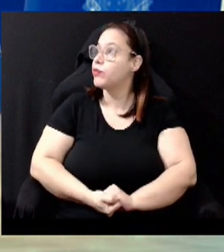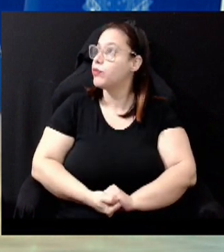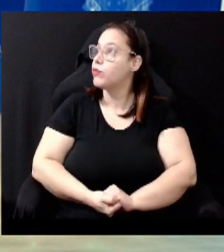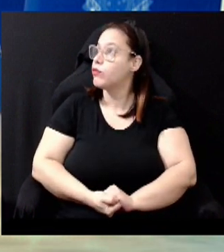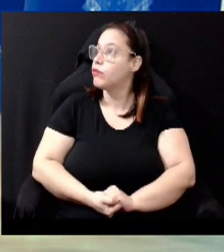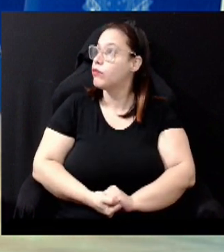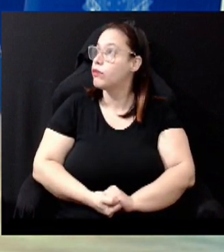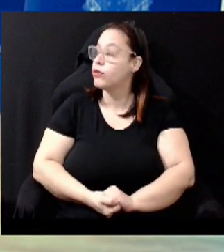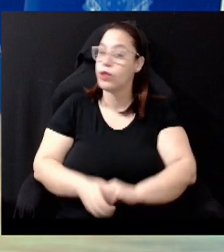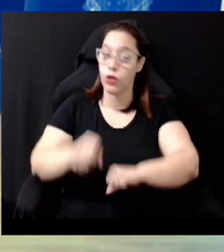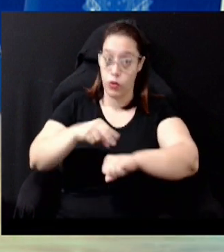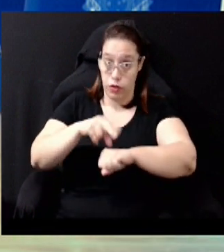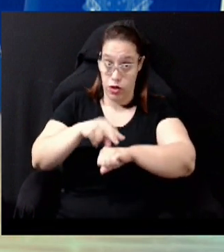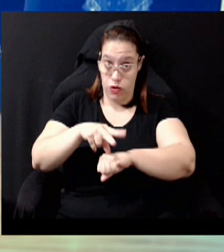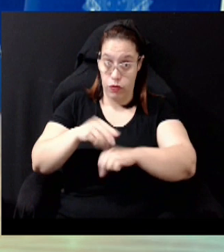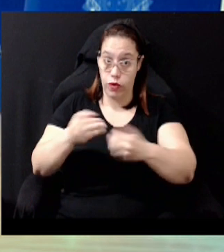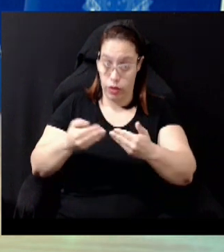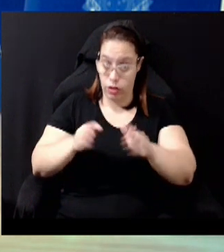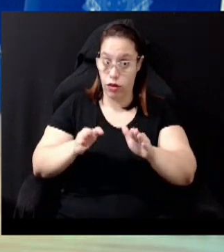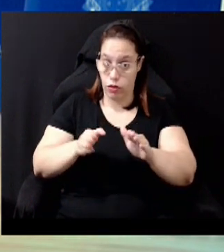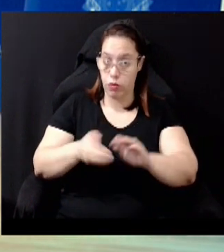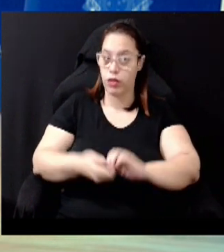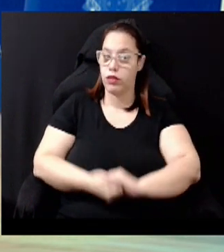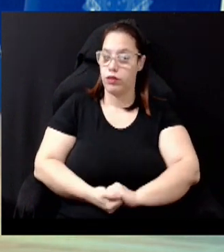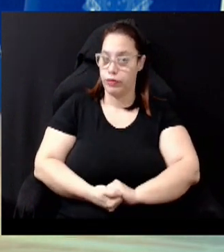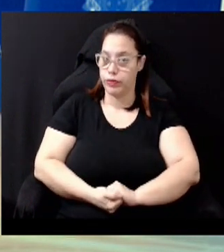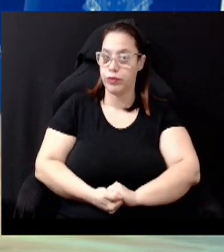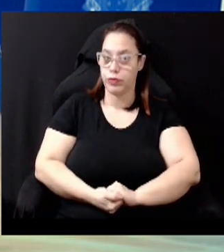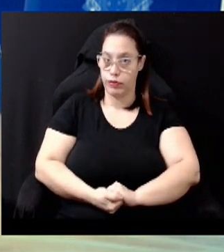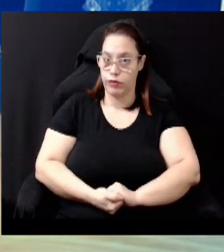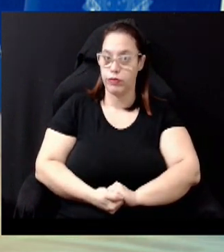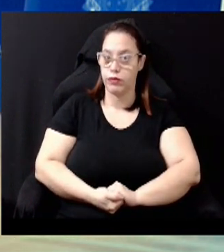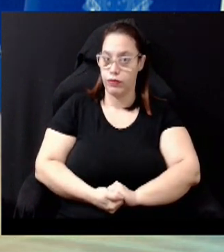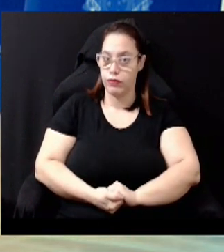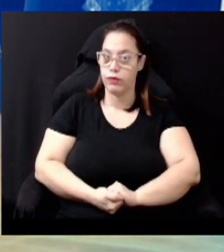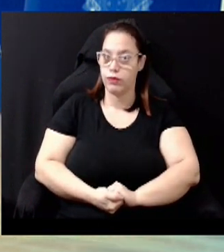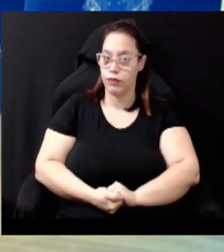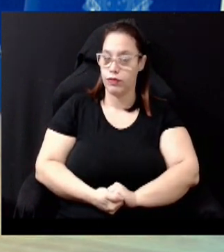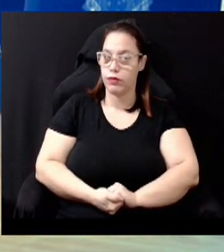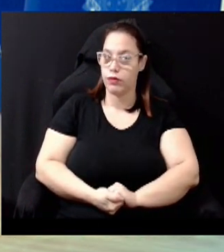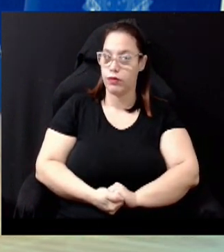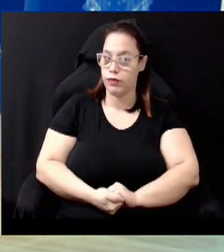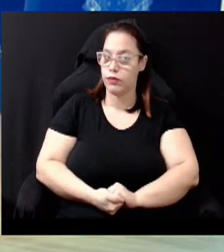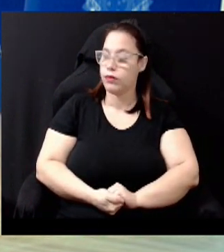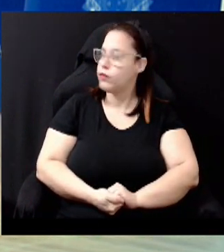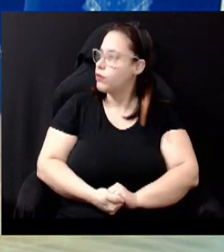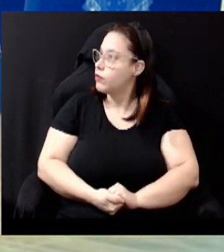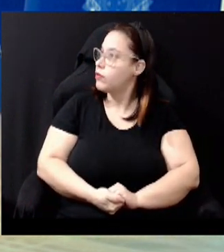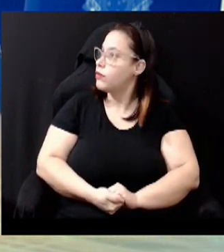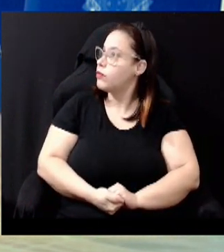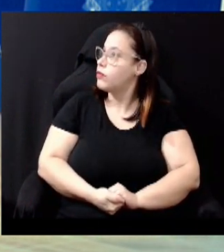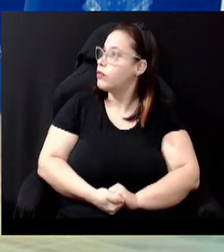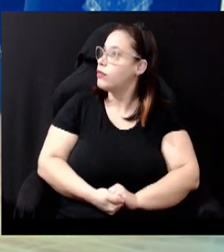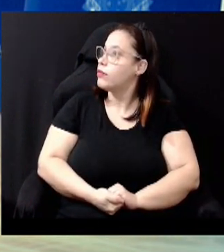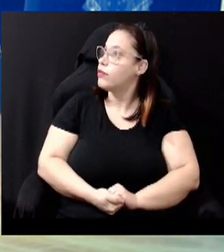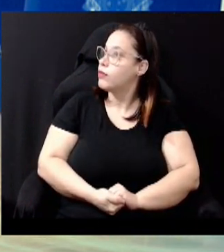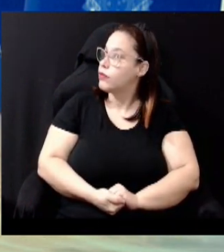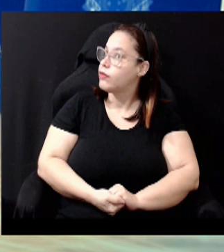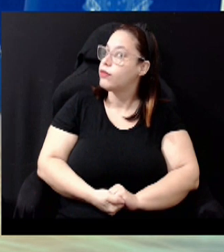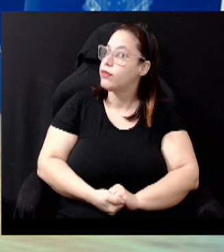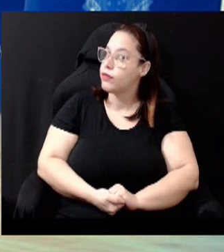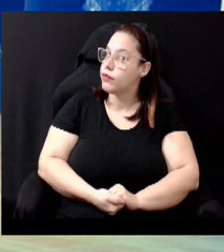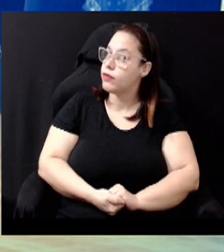de padeiro, armador de estrutura de concreto, atendente de balcão,